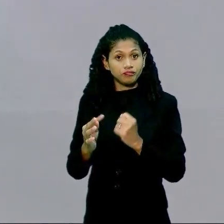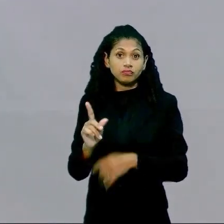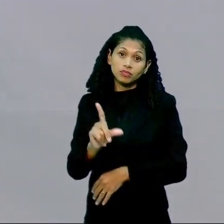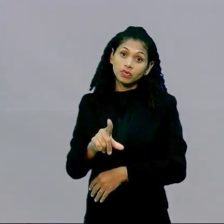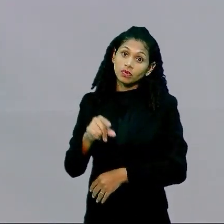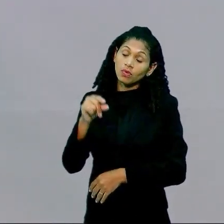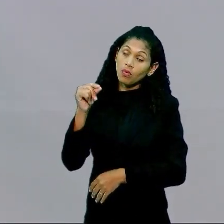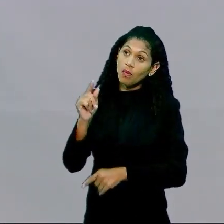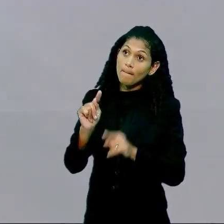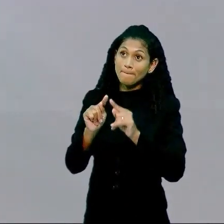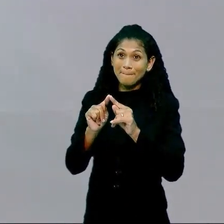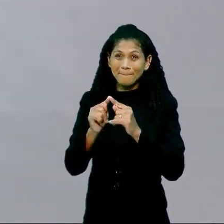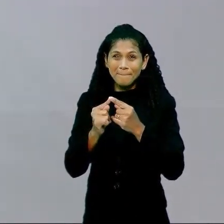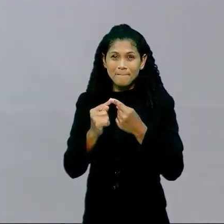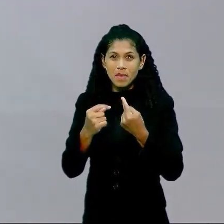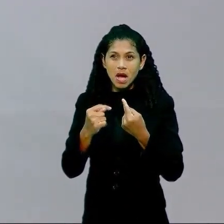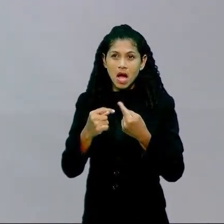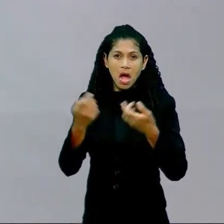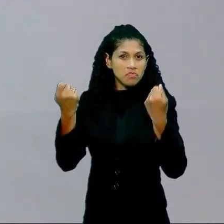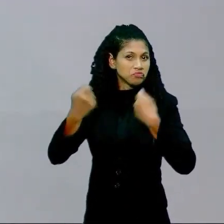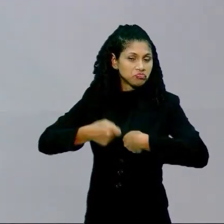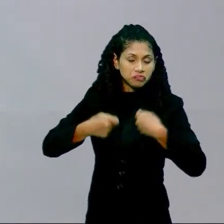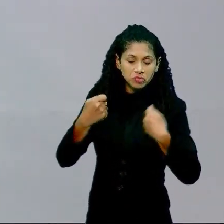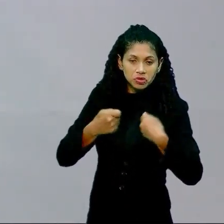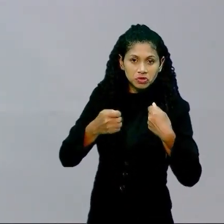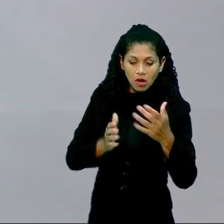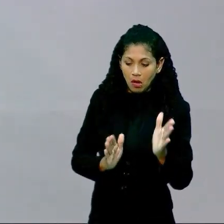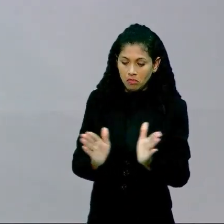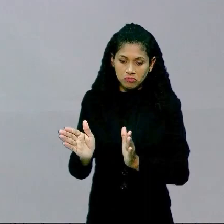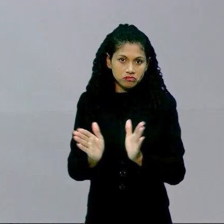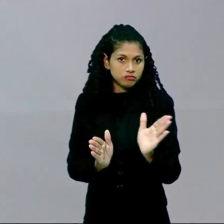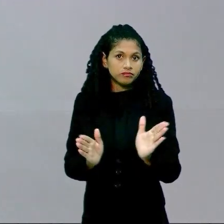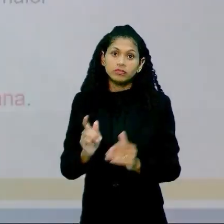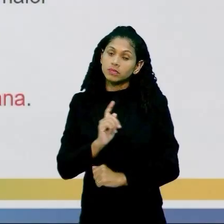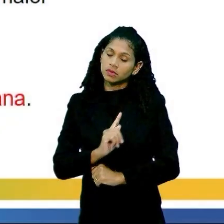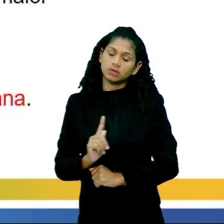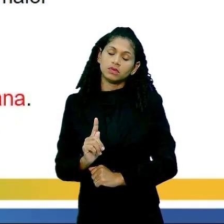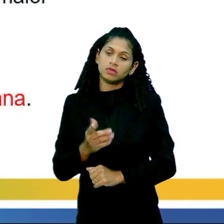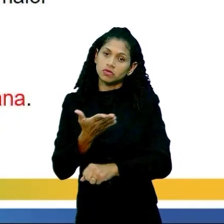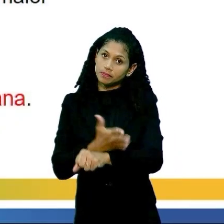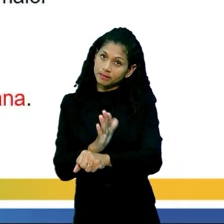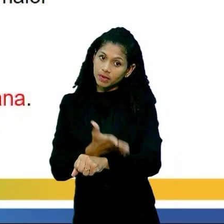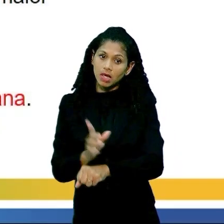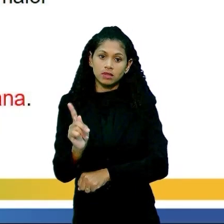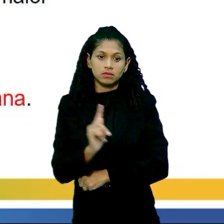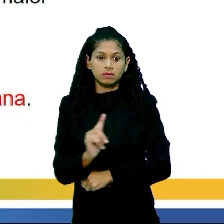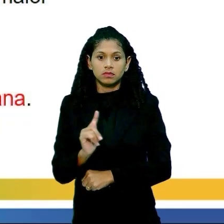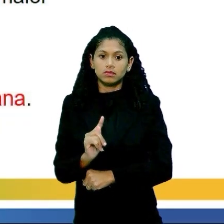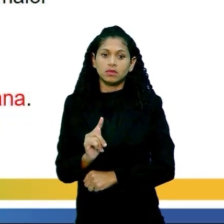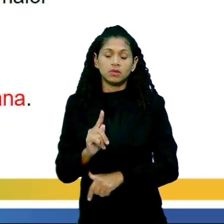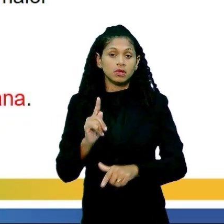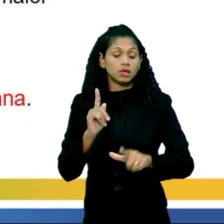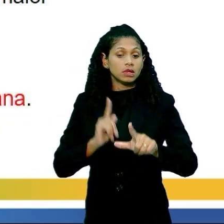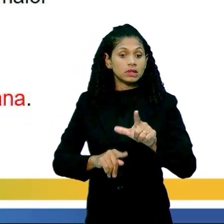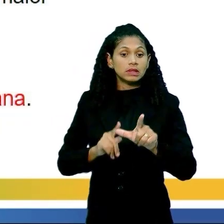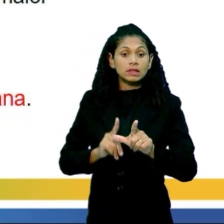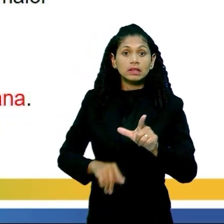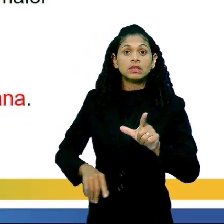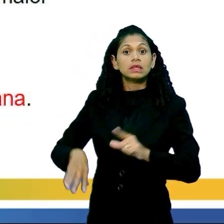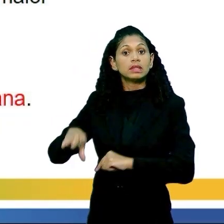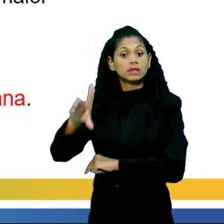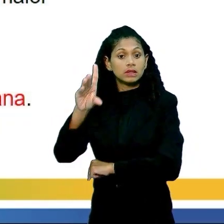não necessariamente é o viés de desenvolvimento de prática. Então, a gente tem um gabarito aqui. É a alternativa